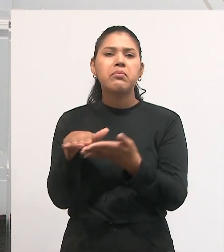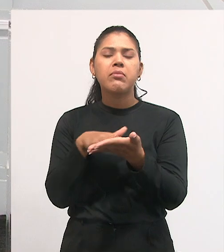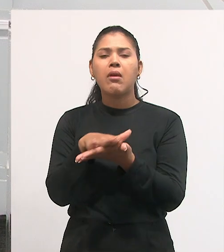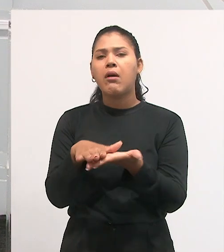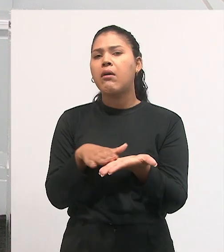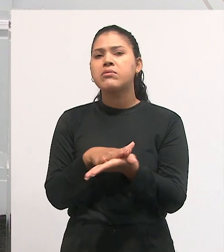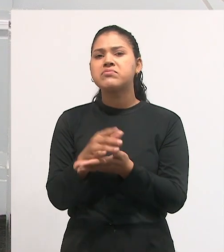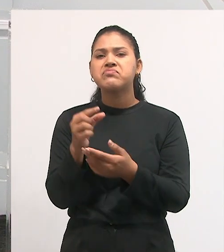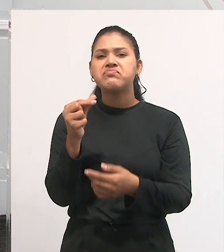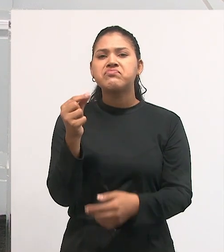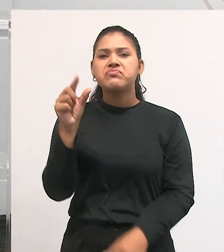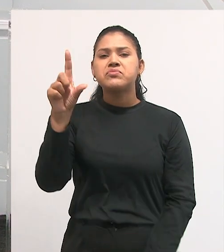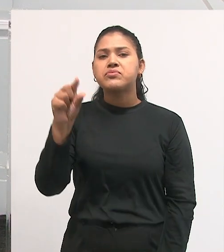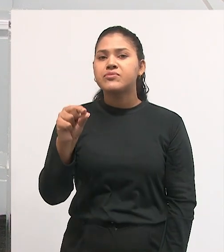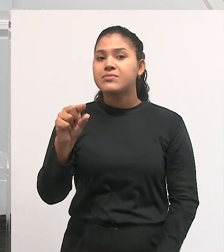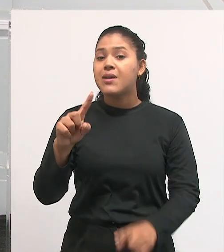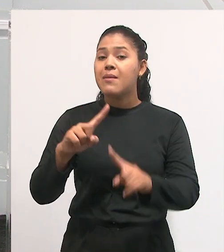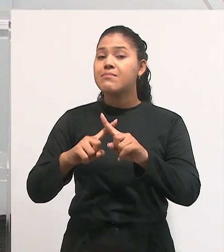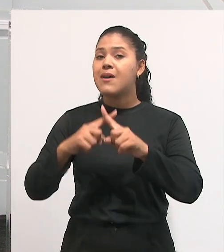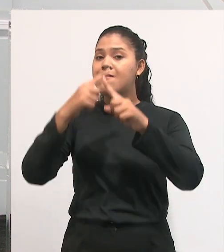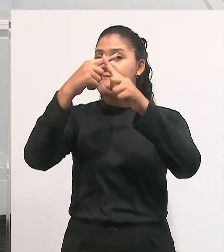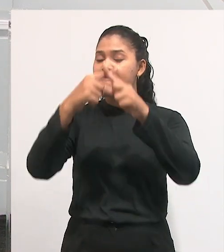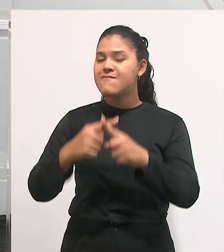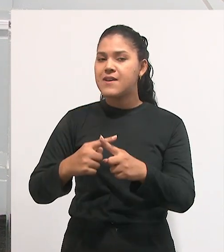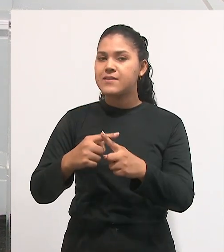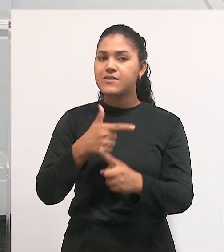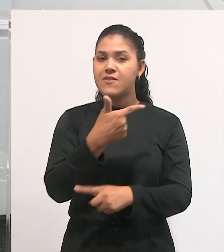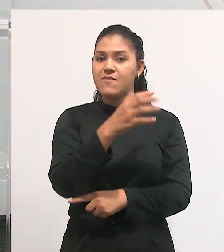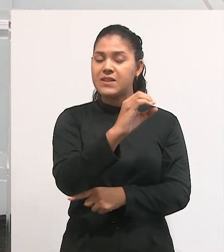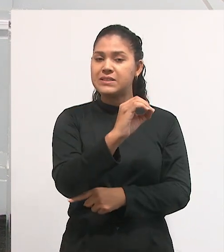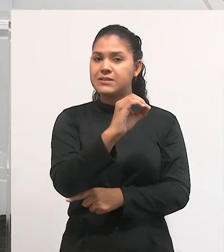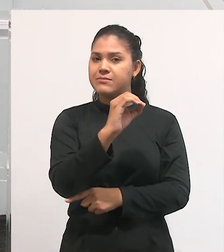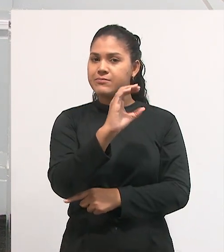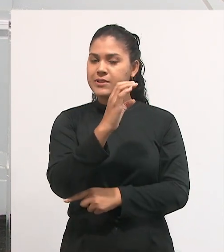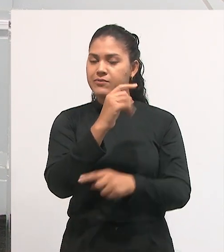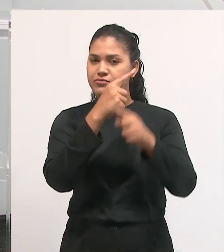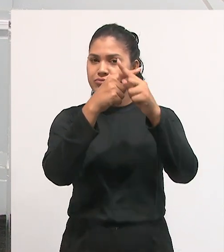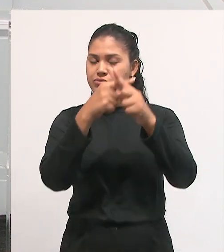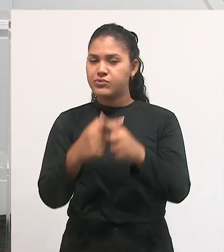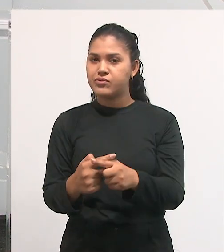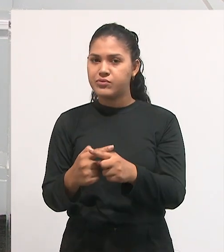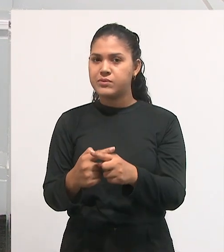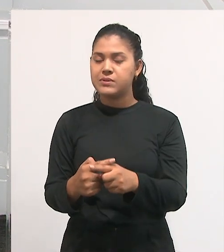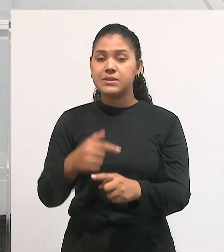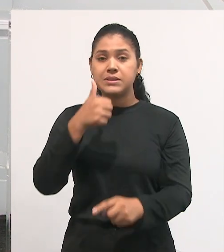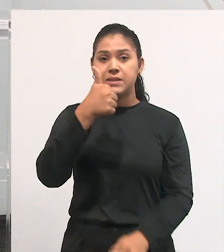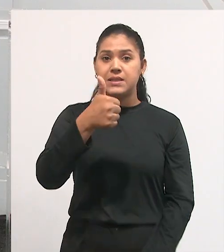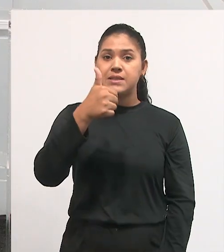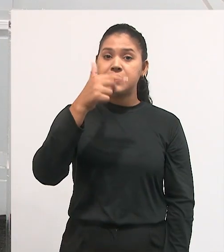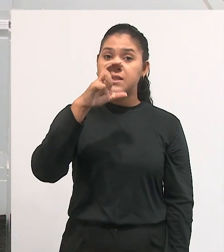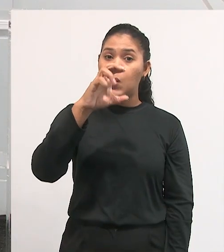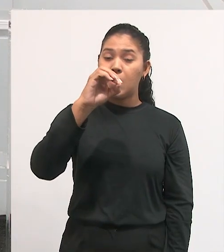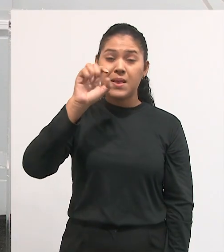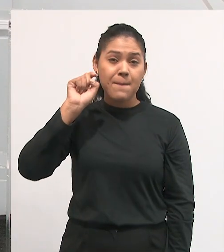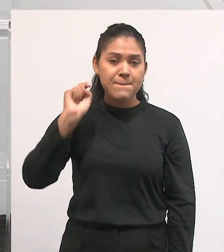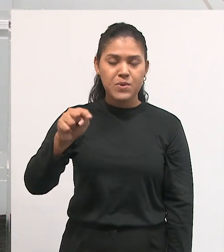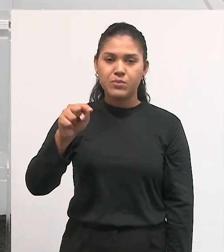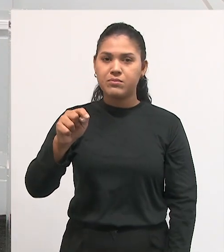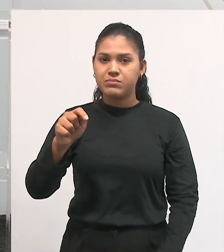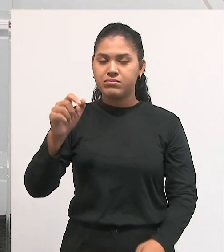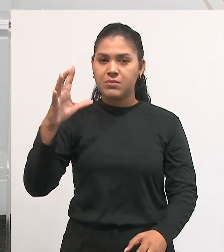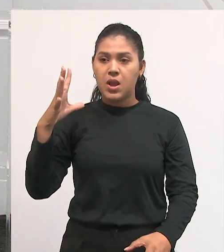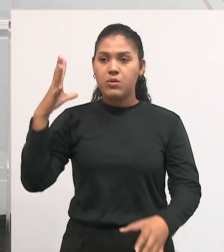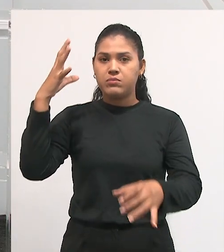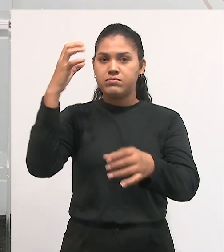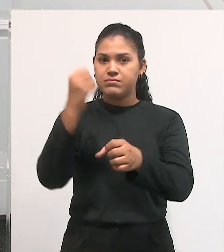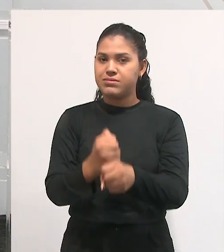aparentemente baixo, né? Mas você multiplicar esses 20 centavos, né, por um valor unitário, 150 mil, 200 mil, isso vai, né, dar